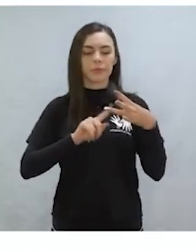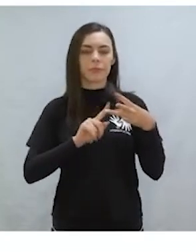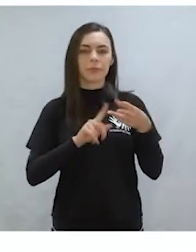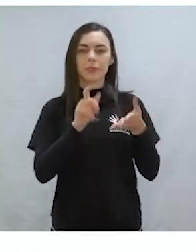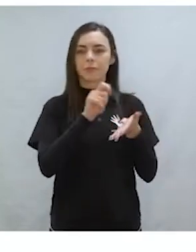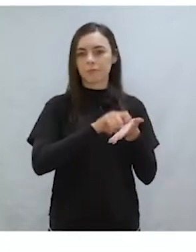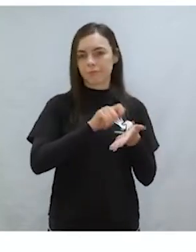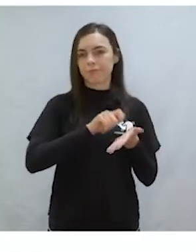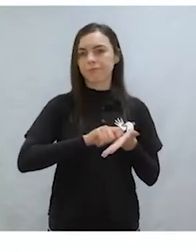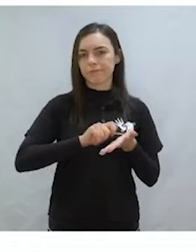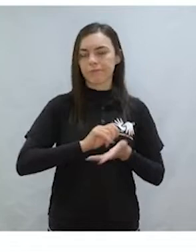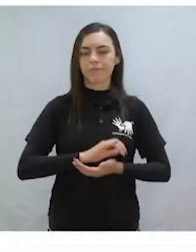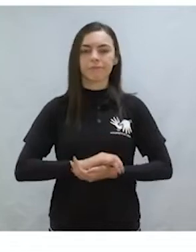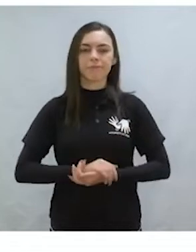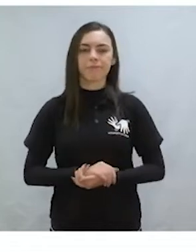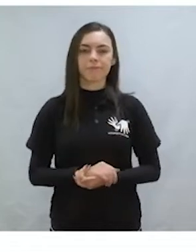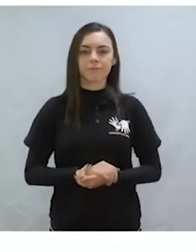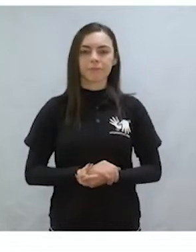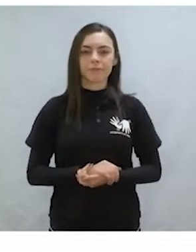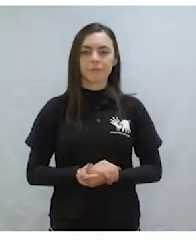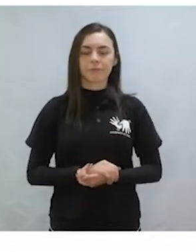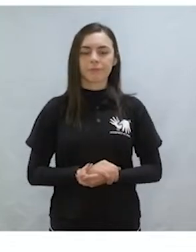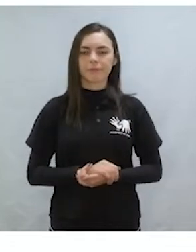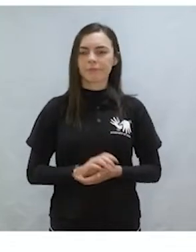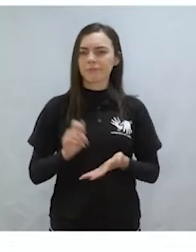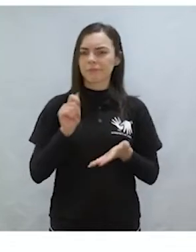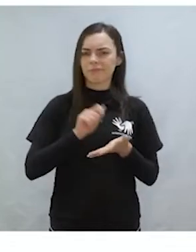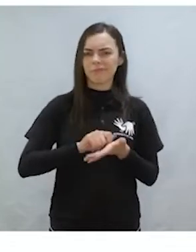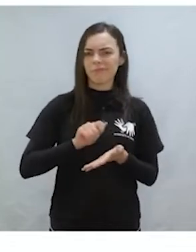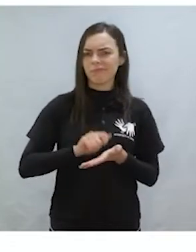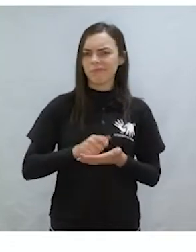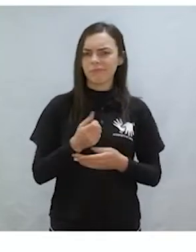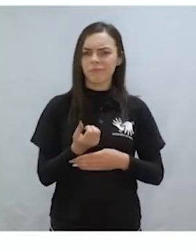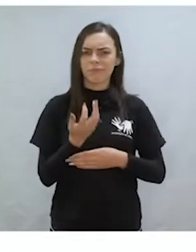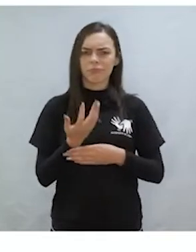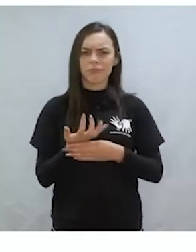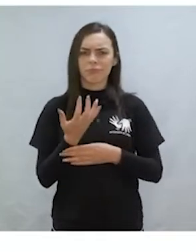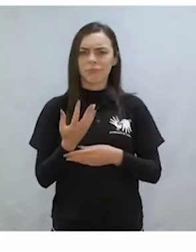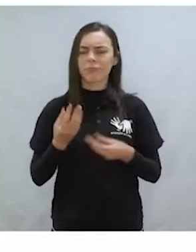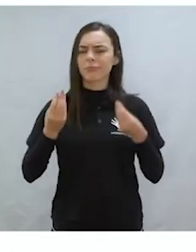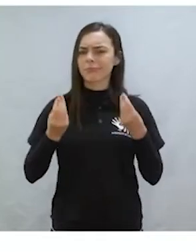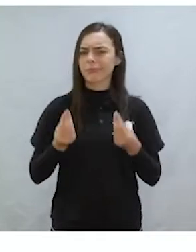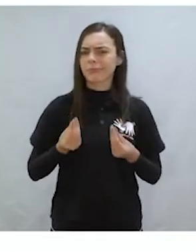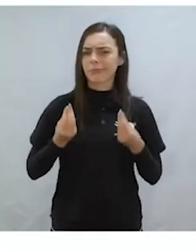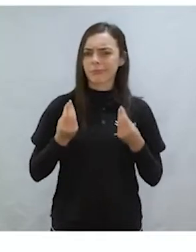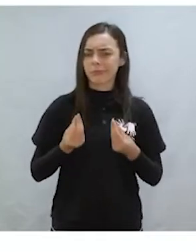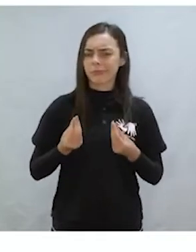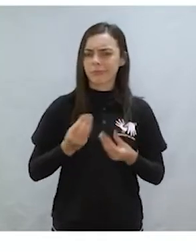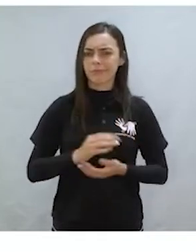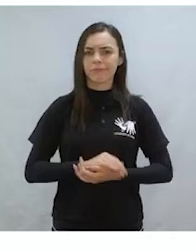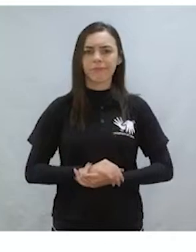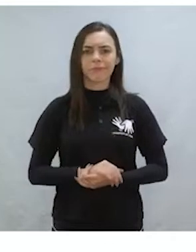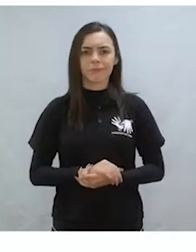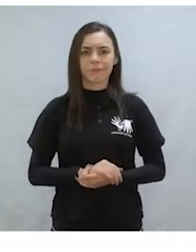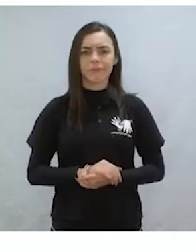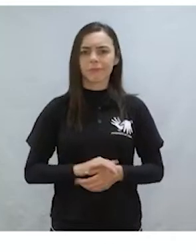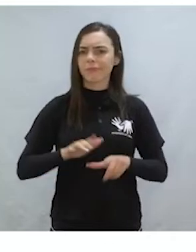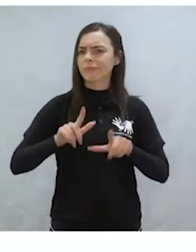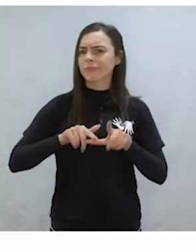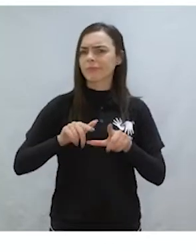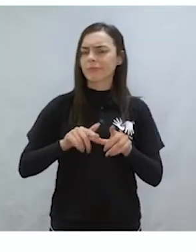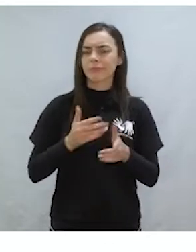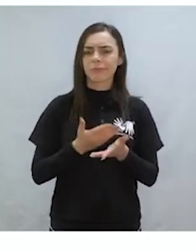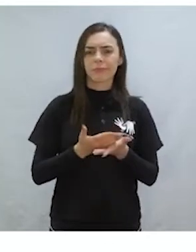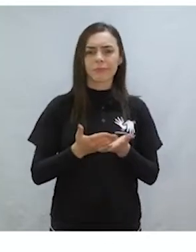imagem, ou com a escrita da palavra baleia. E como se escreve baleia?